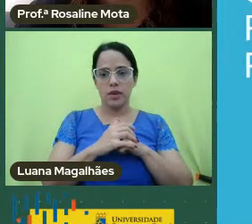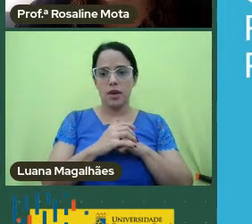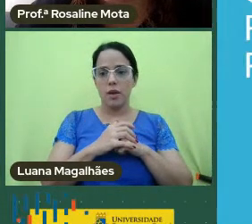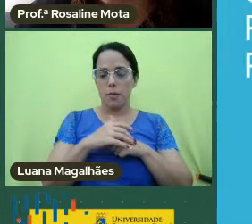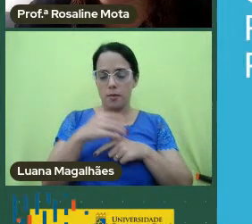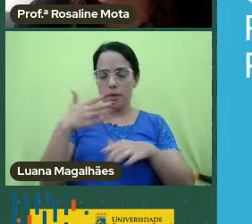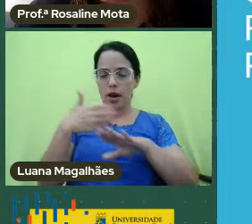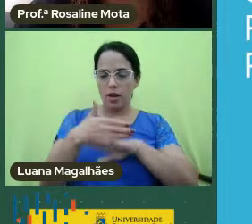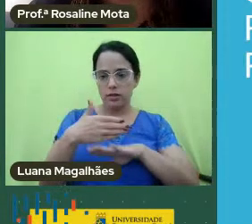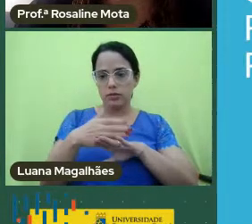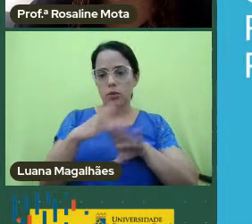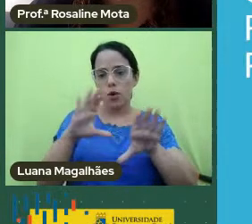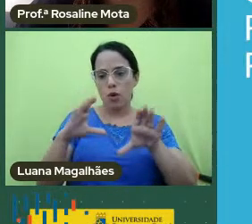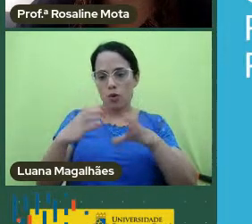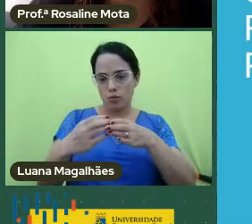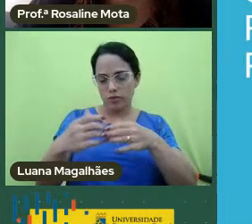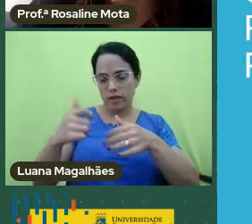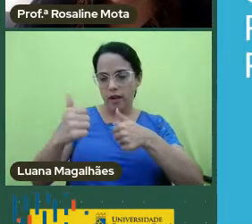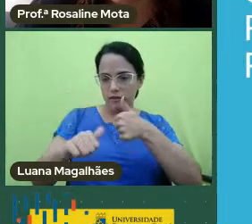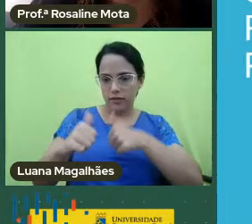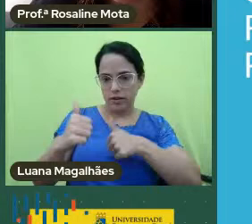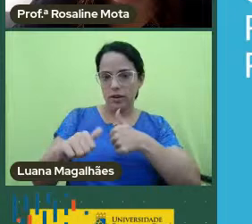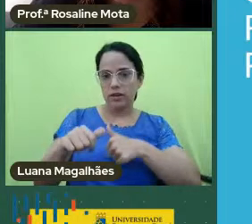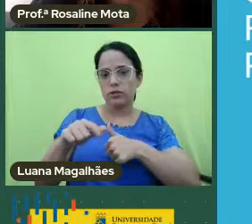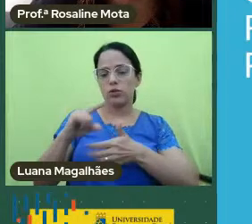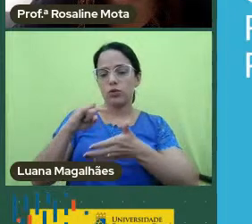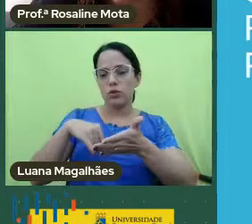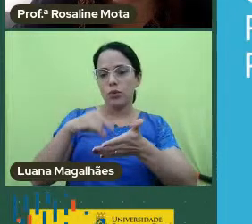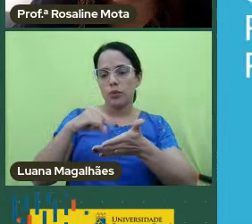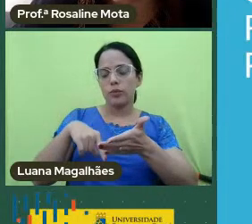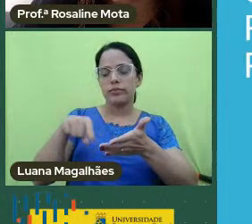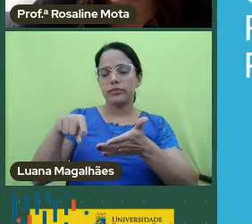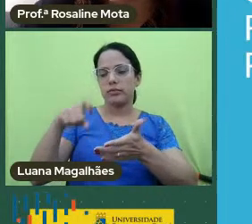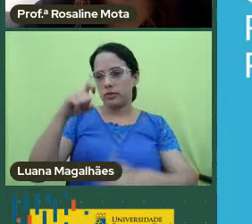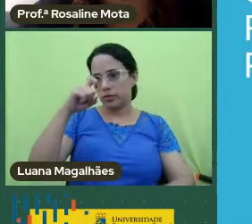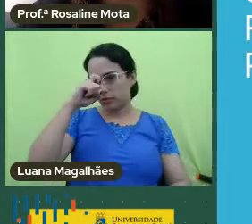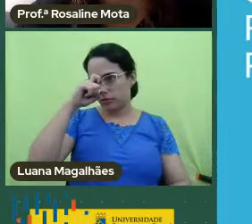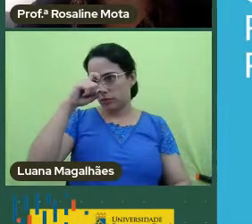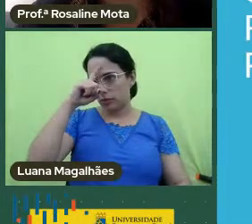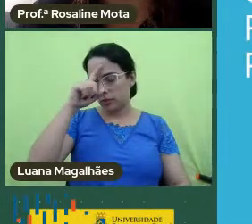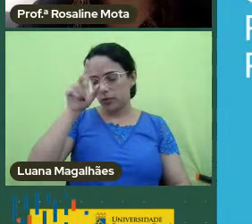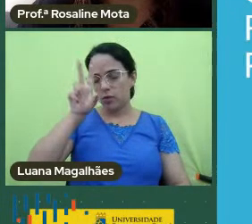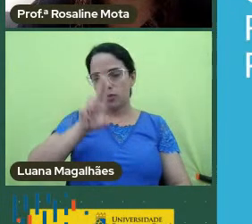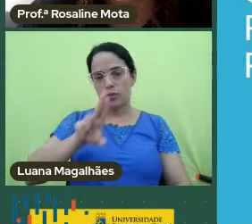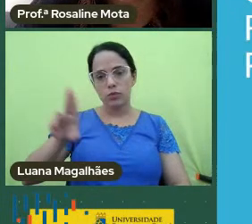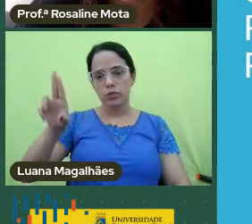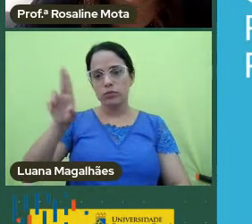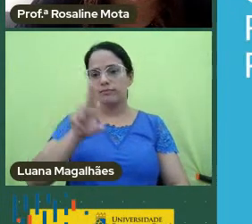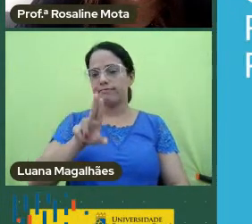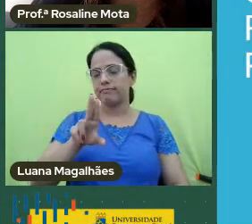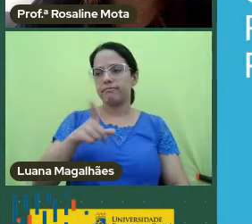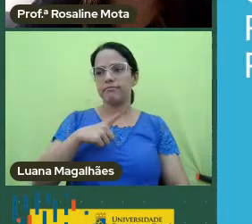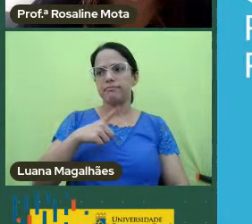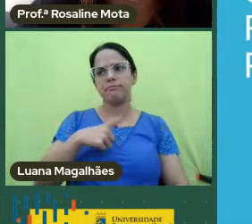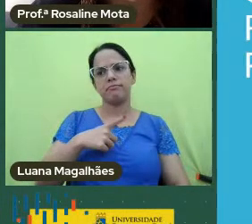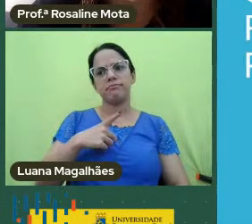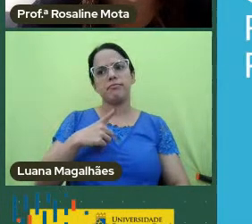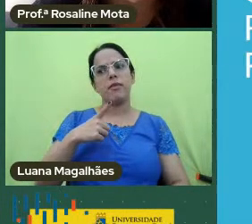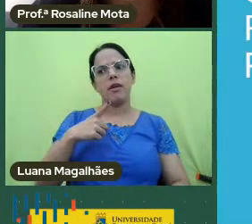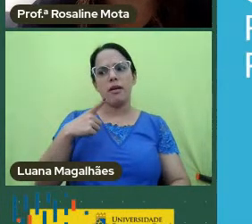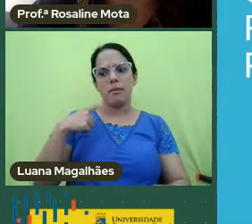de avaliação de documentos e de revisão de prontuários no hospital universitário, e a gente tem muito essa preocupação